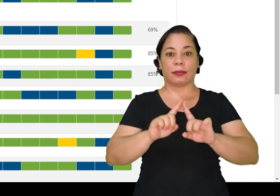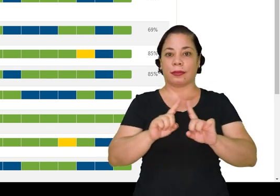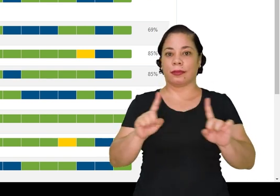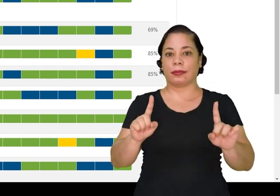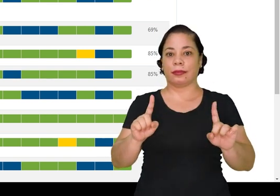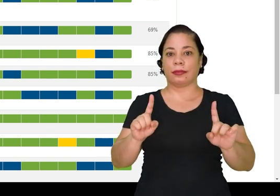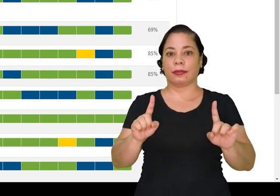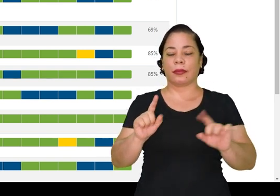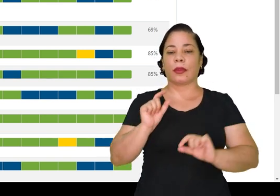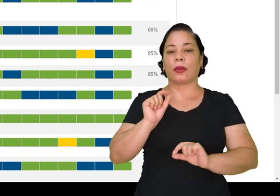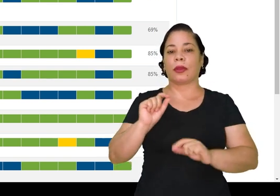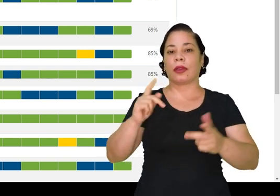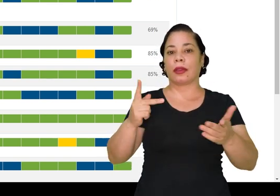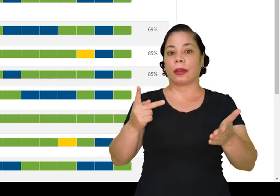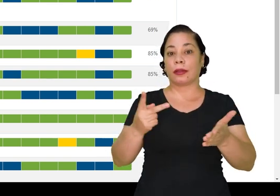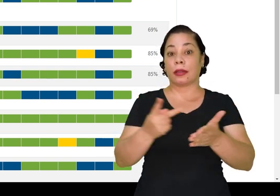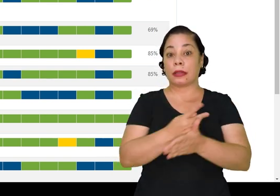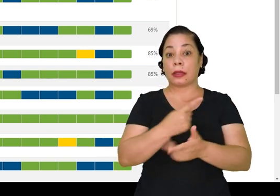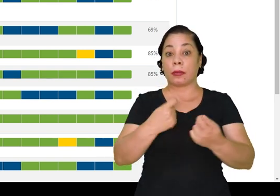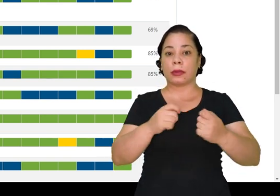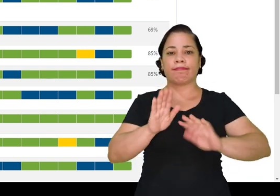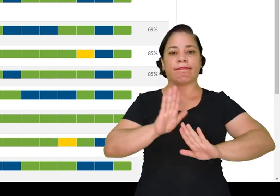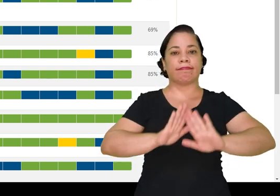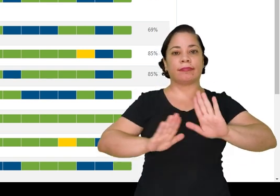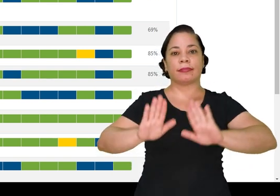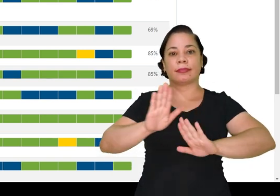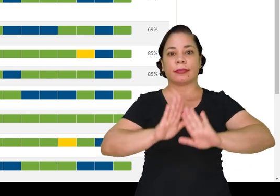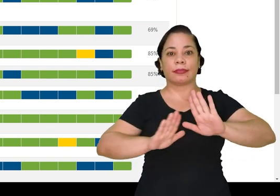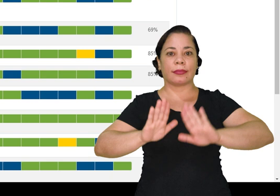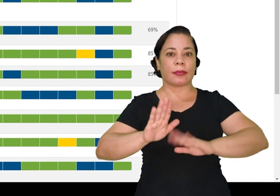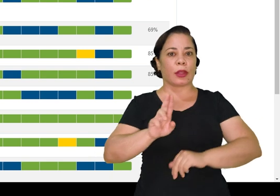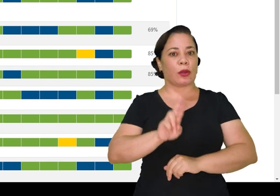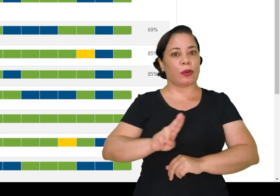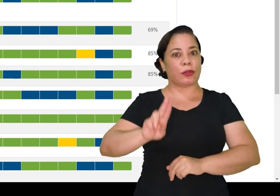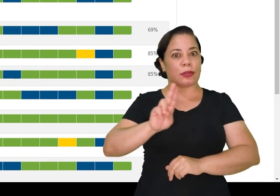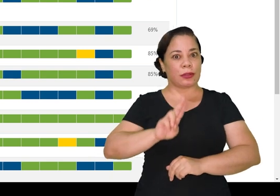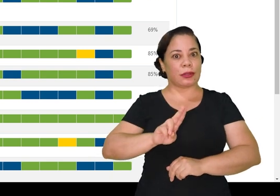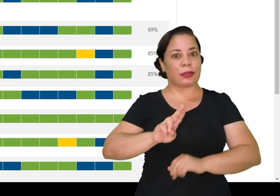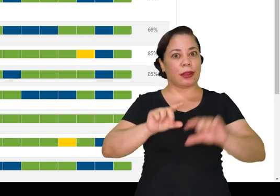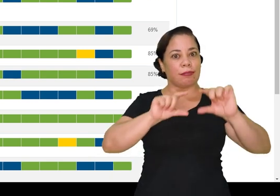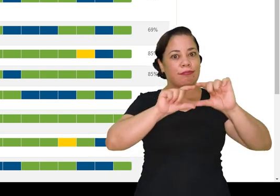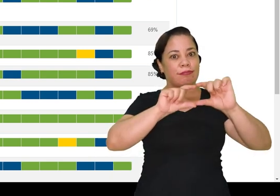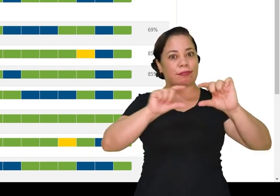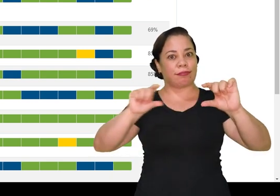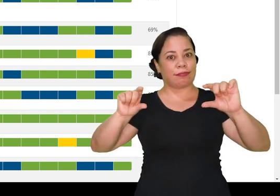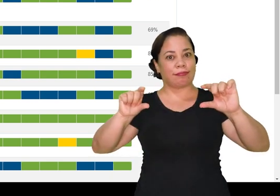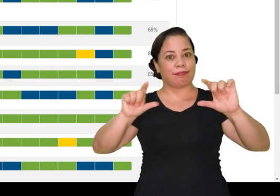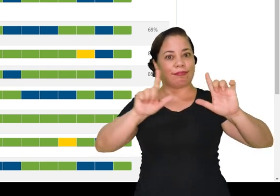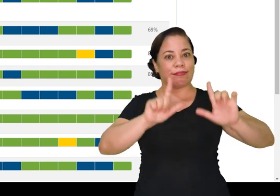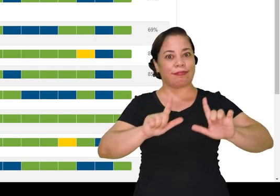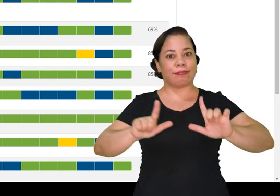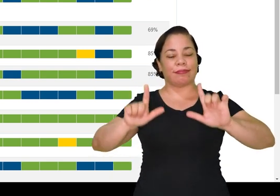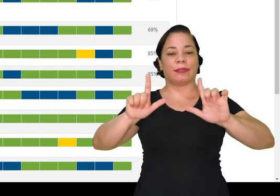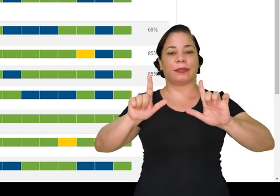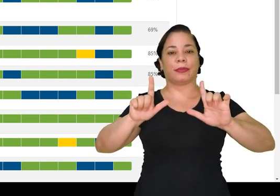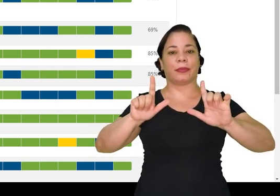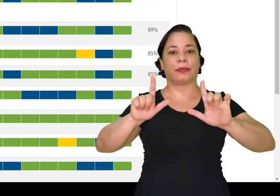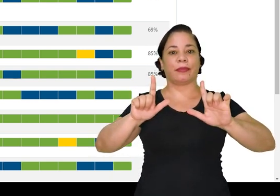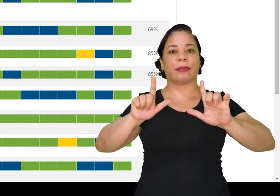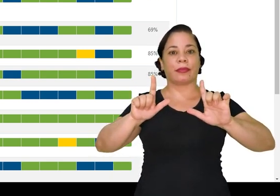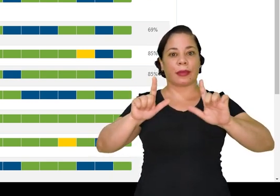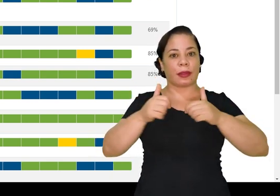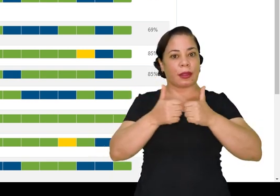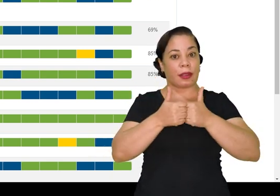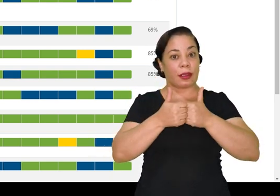porém o que ocorre e o cuidado que tem que ter com a utilização este bloco desta barra